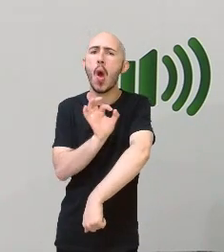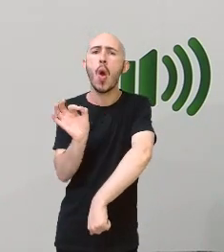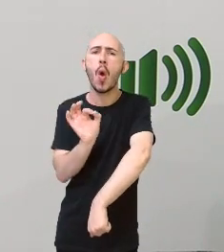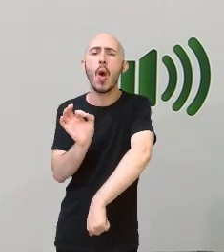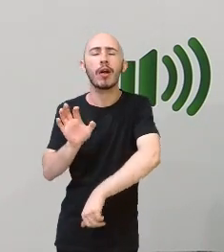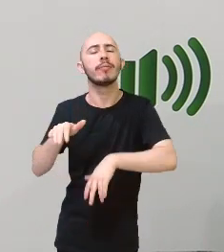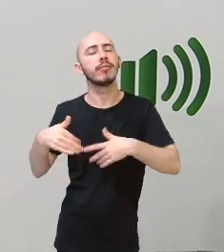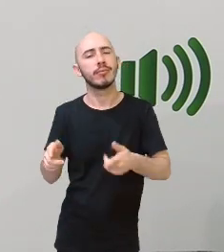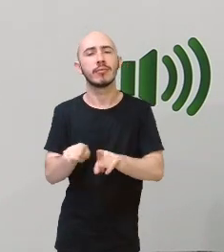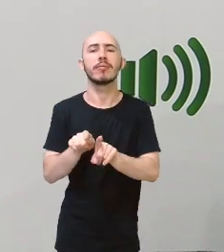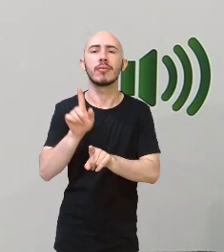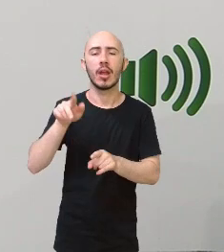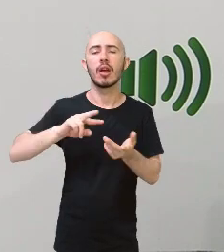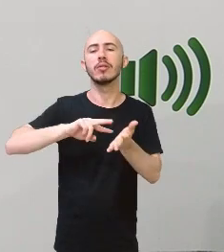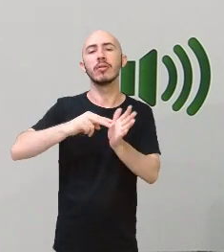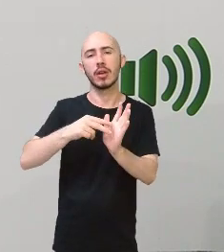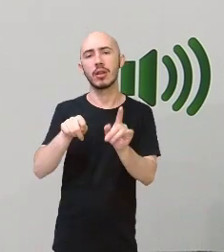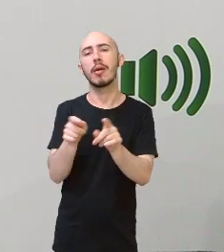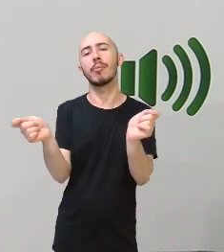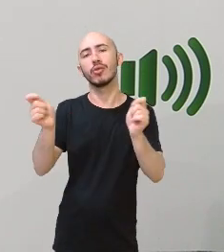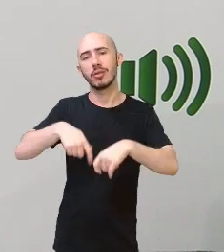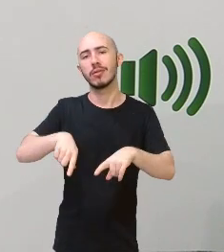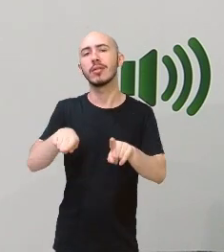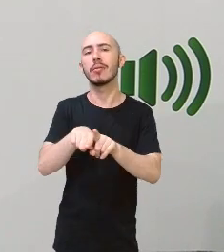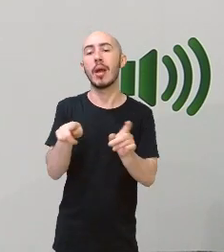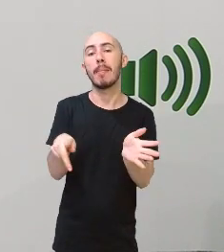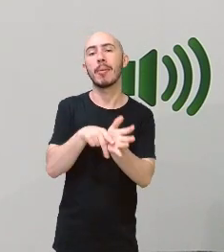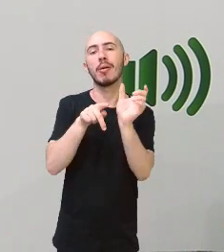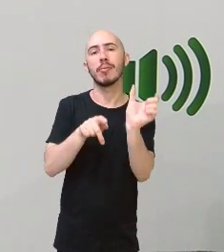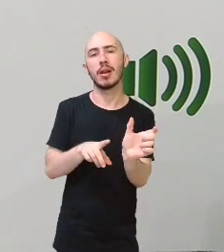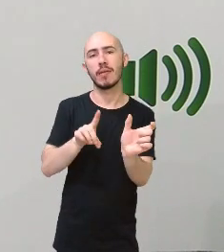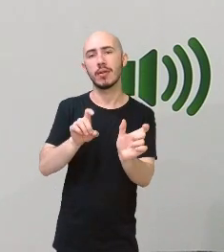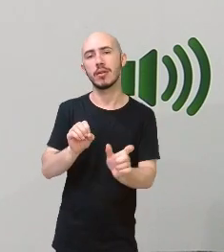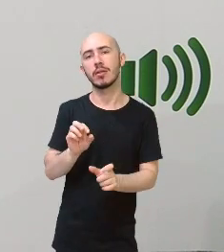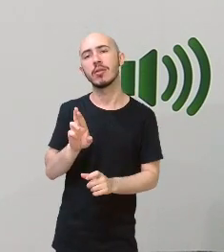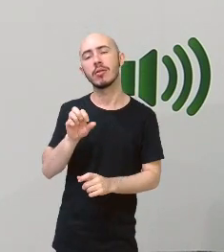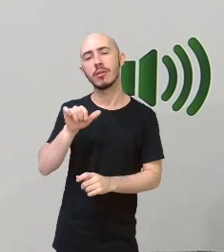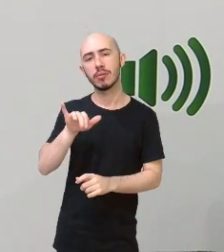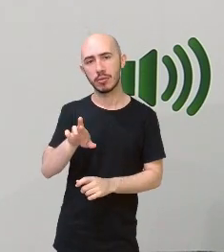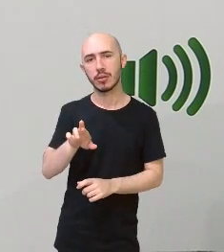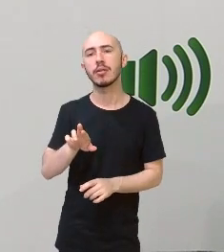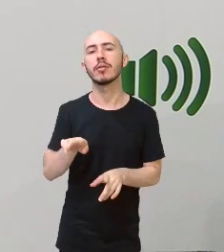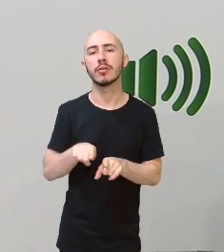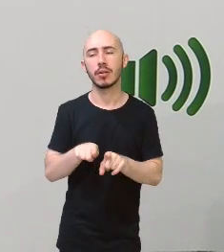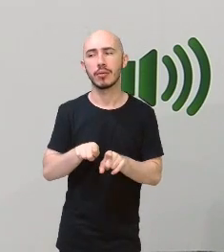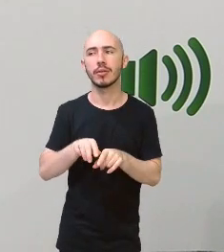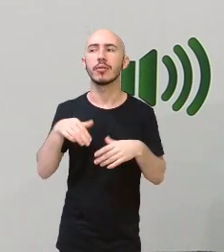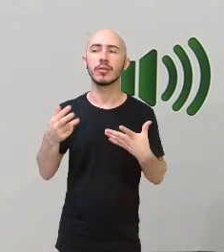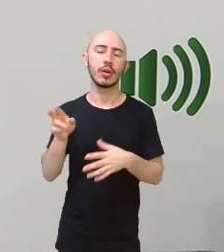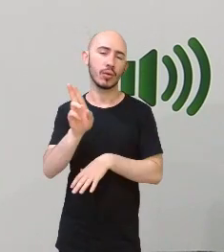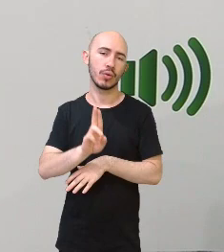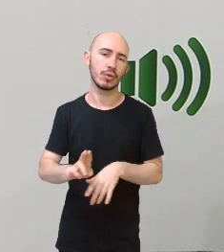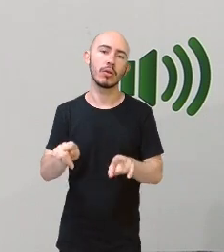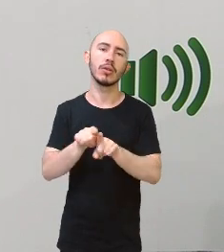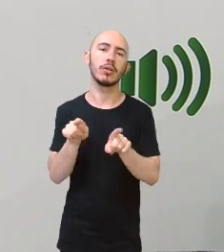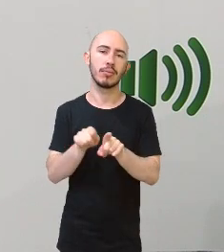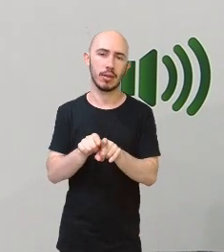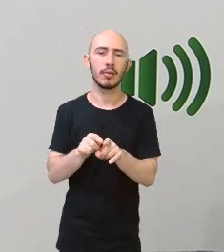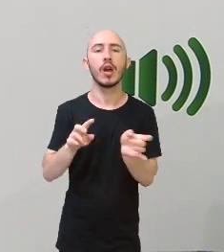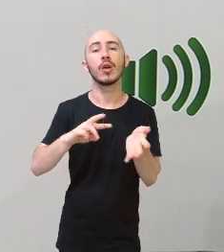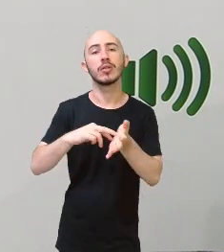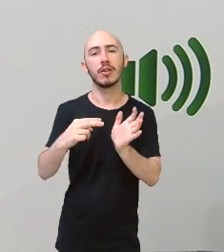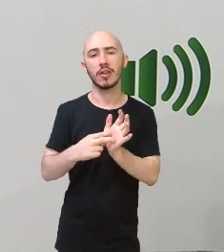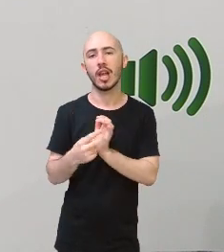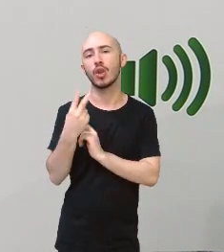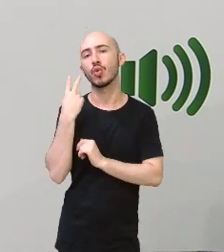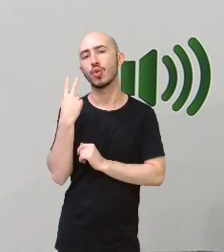é um outro significado da palavra dormir, né? No caso, fica dormente. Então, ele utilizou aí também nesse número 2 o